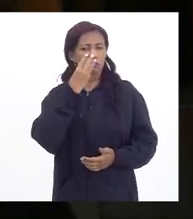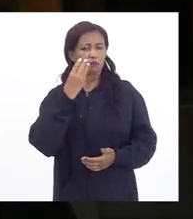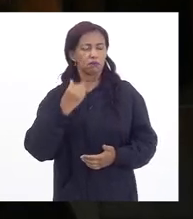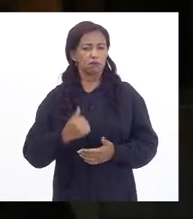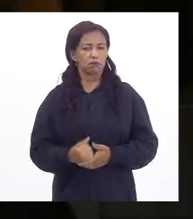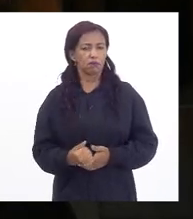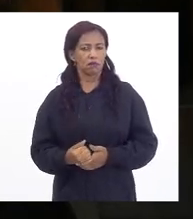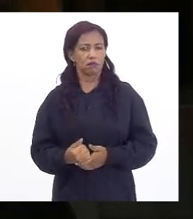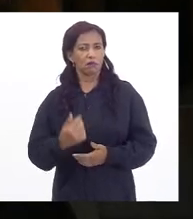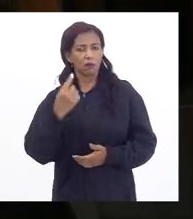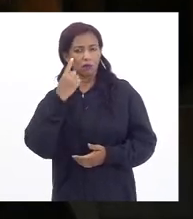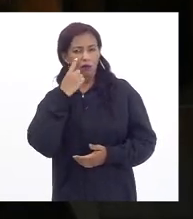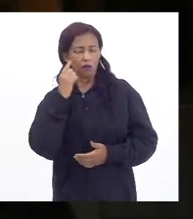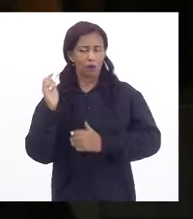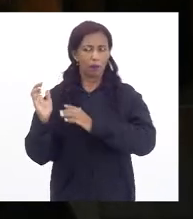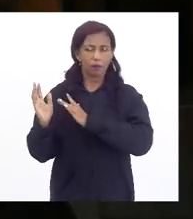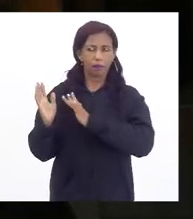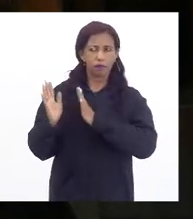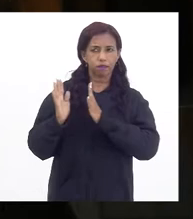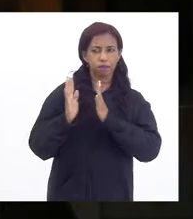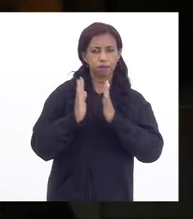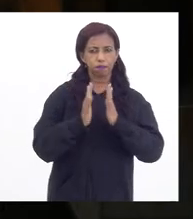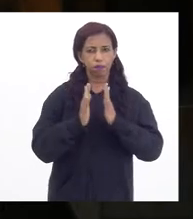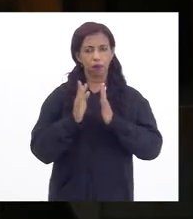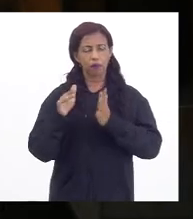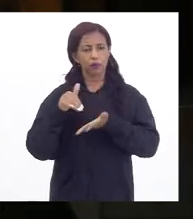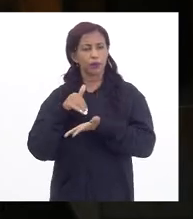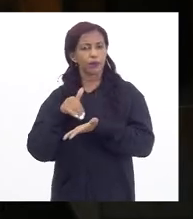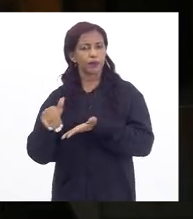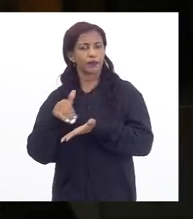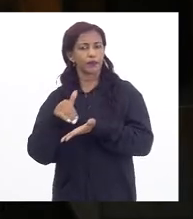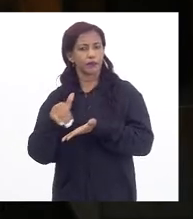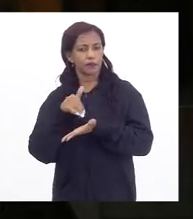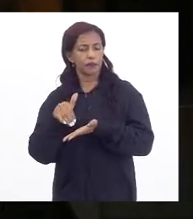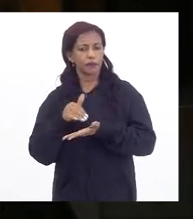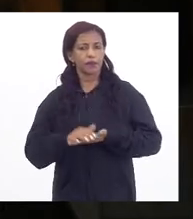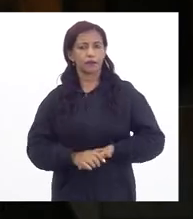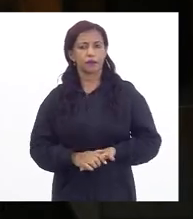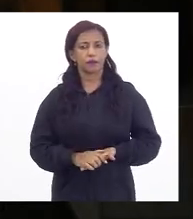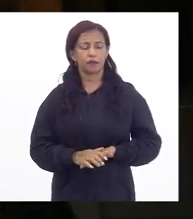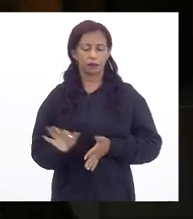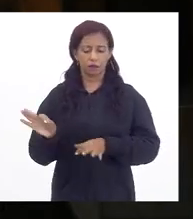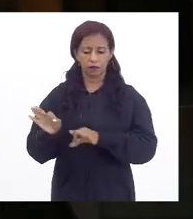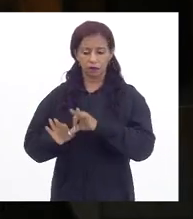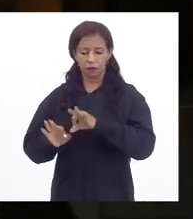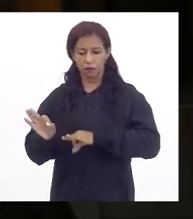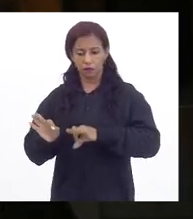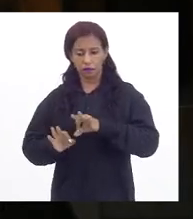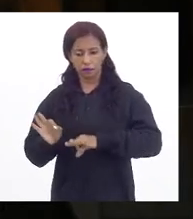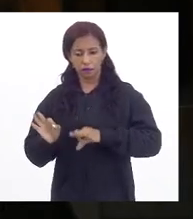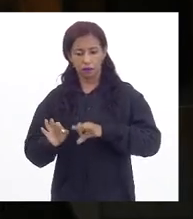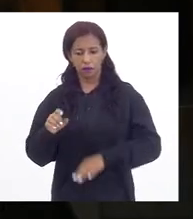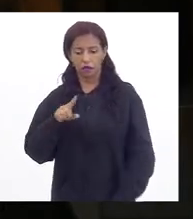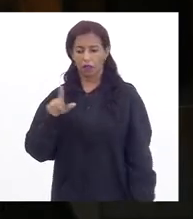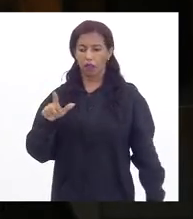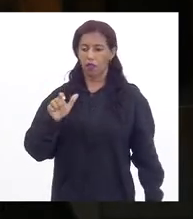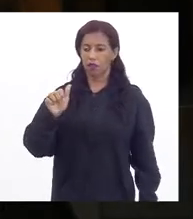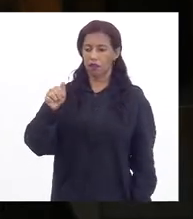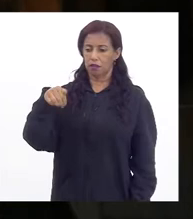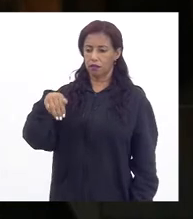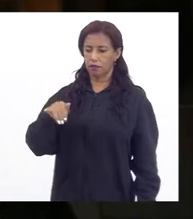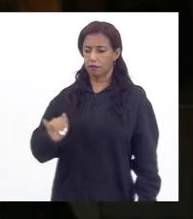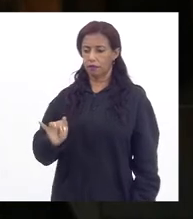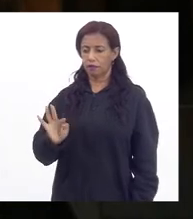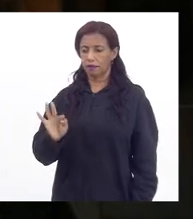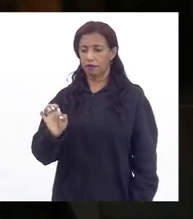que ouvimos a preleção dos secretários de Planejamento, Zamit,